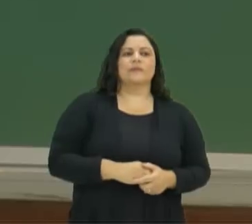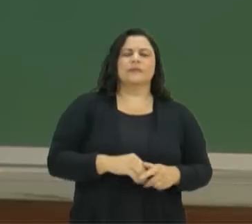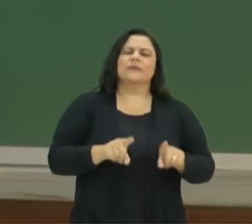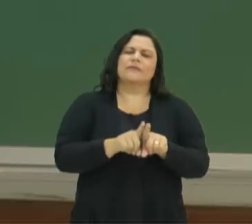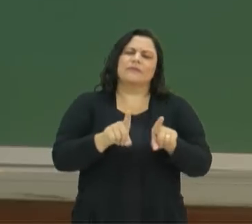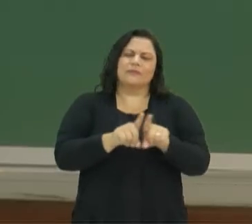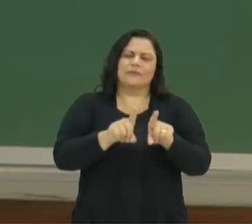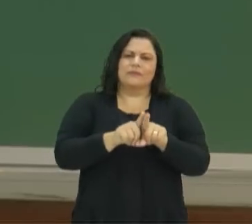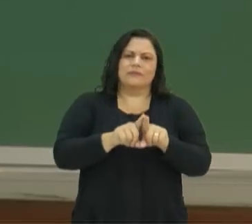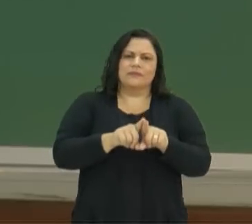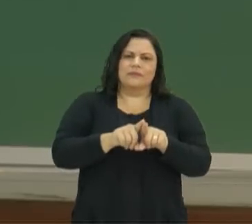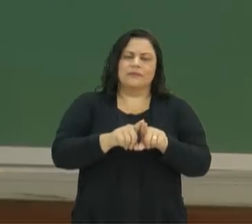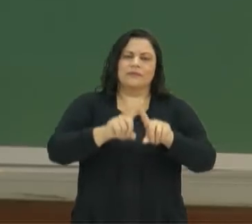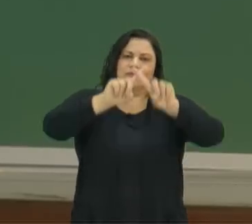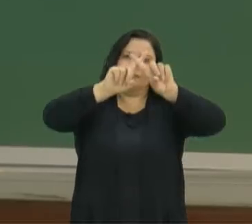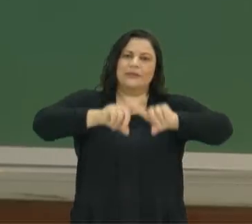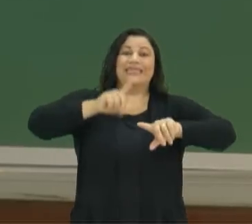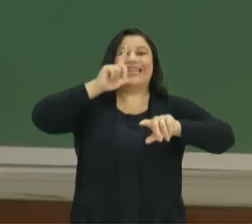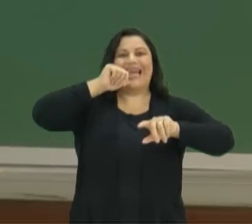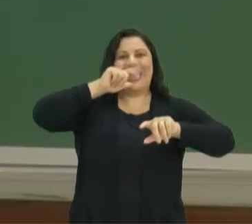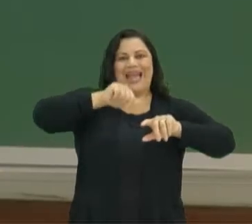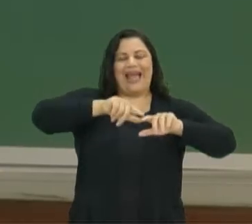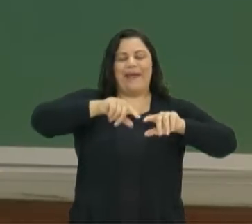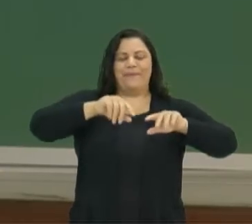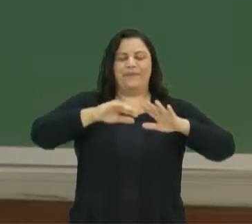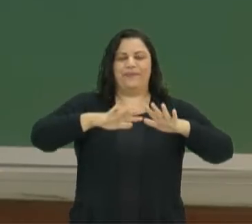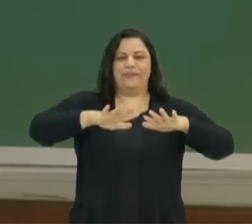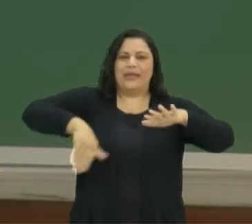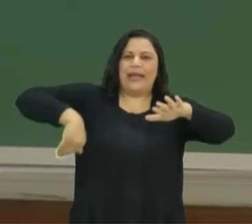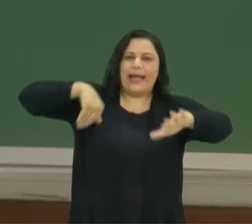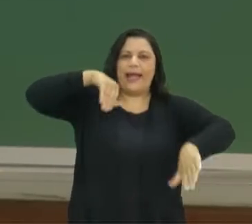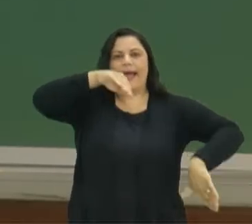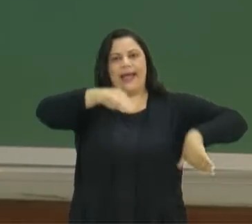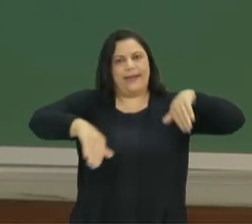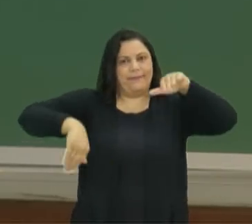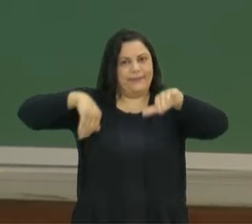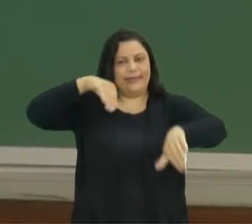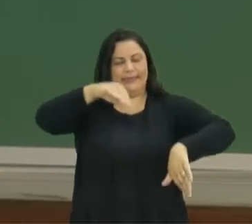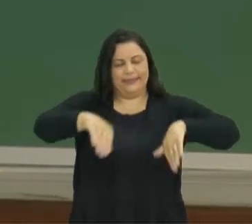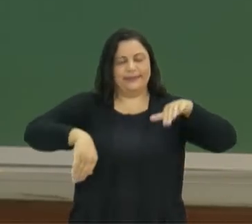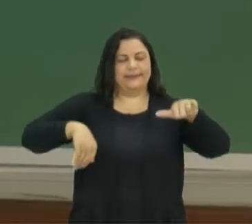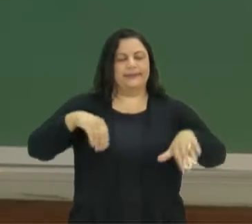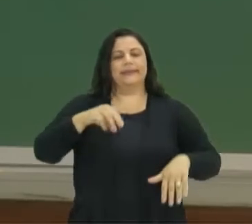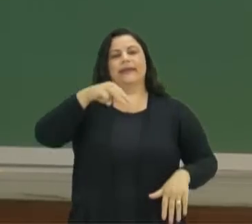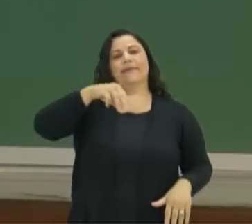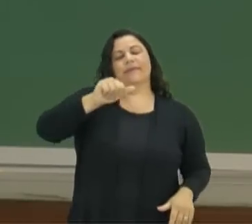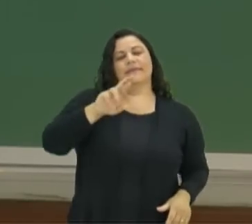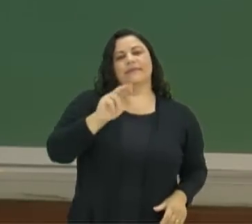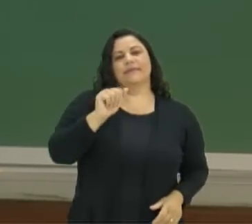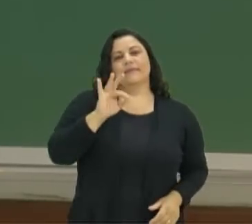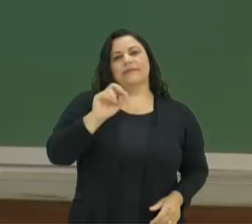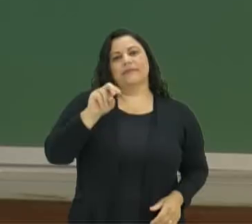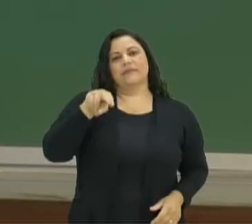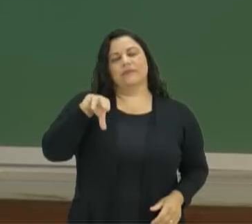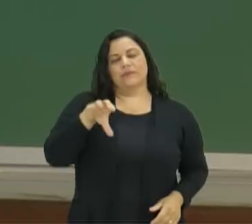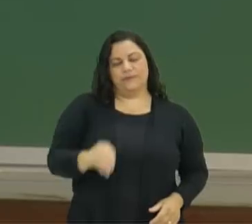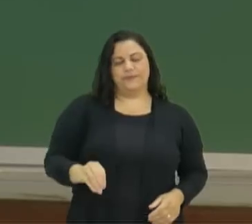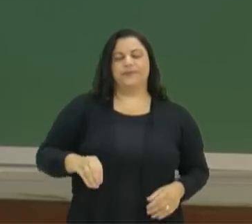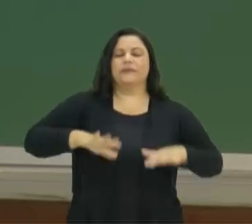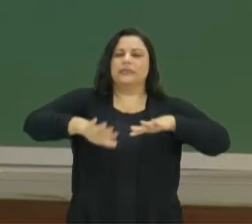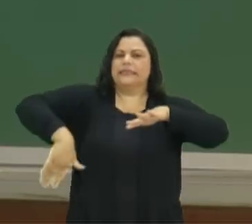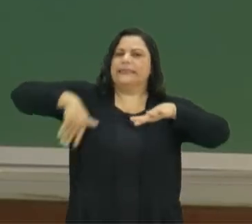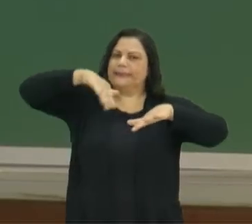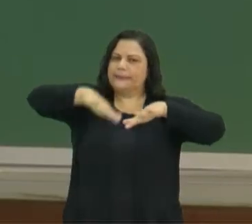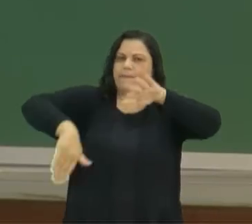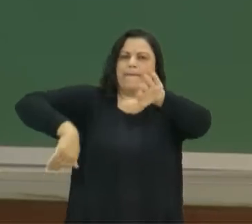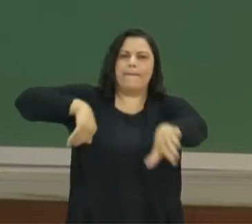Essa daí normalmente não é disputada na piscina, ela vai para as águas abertas, né, para o mar, ou para um